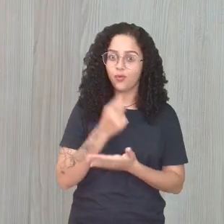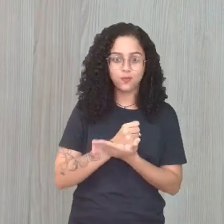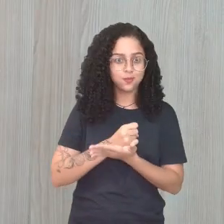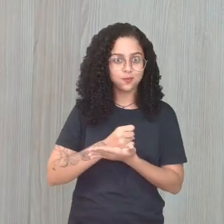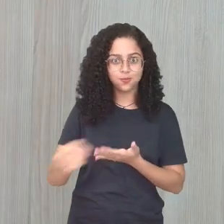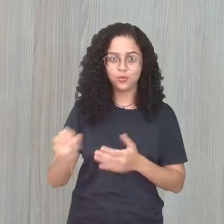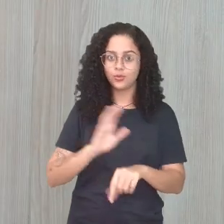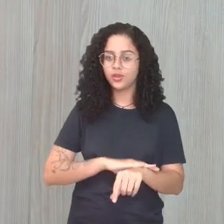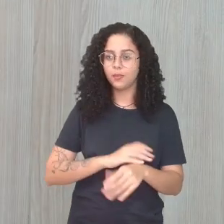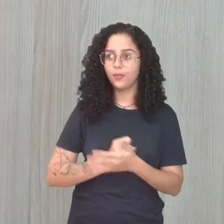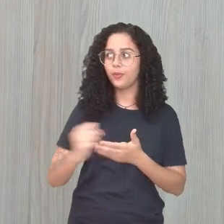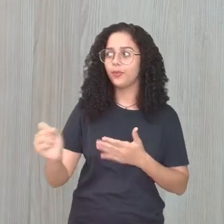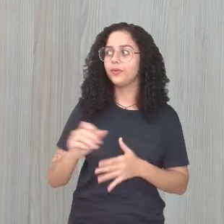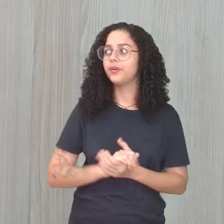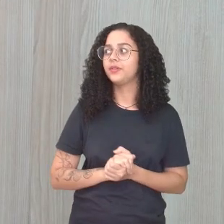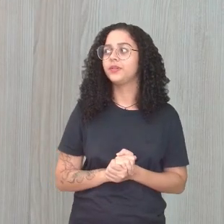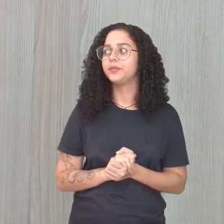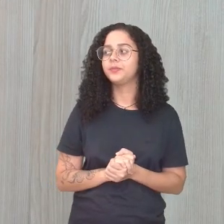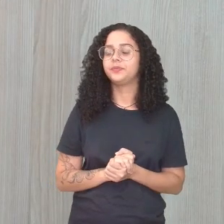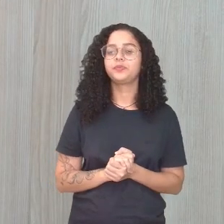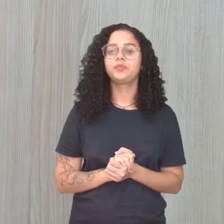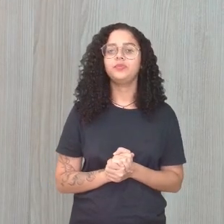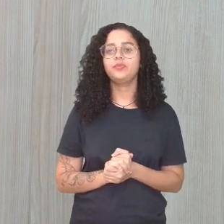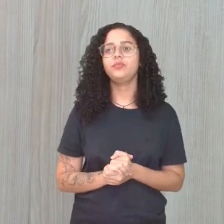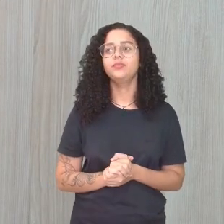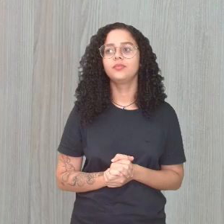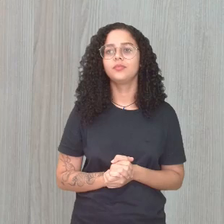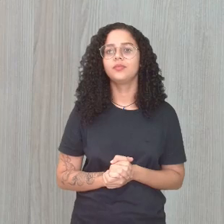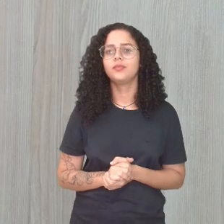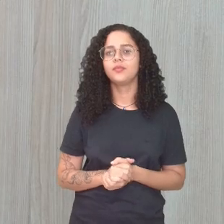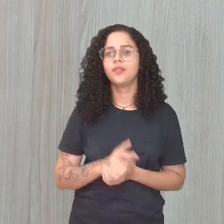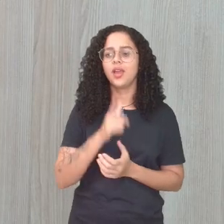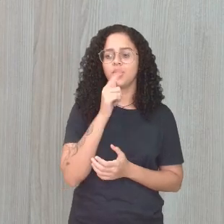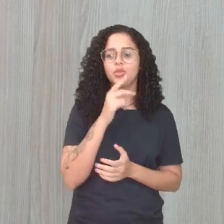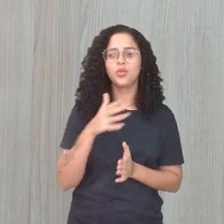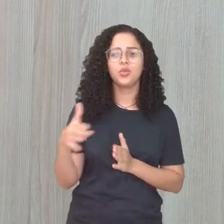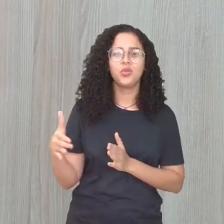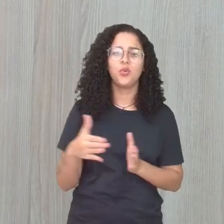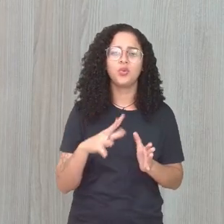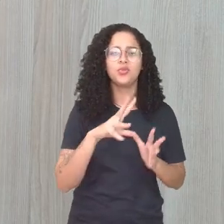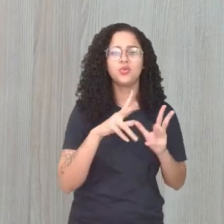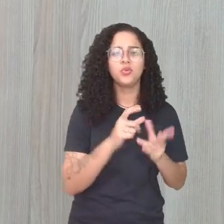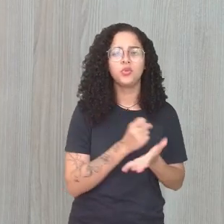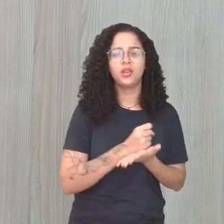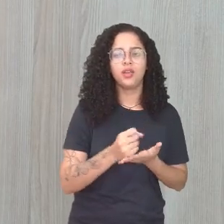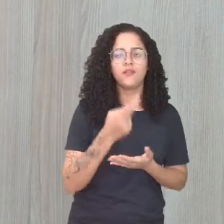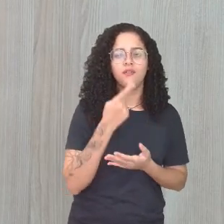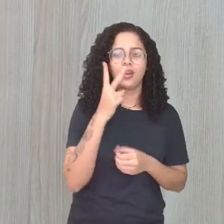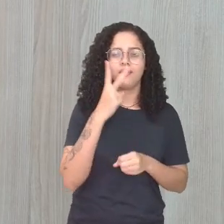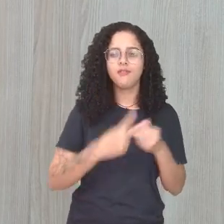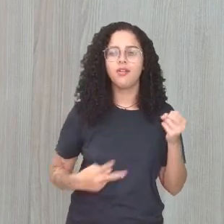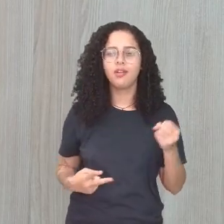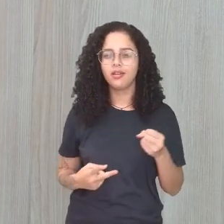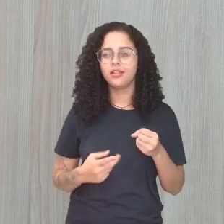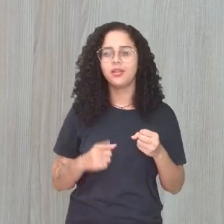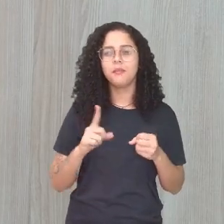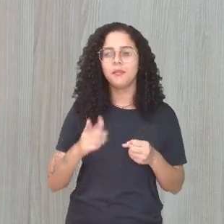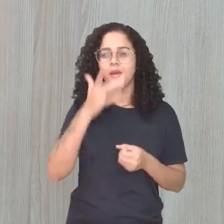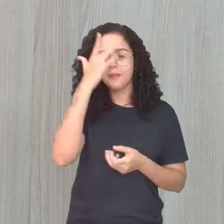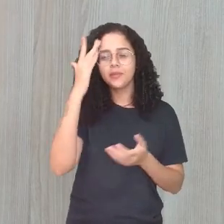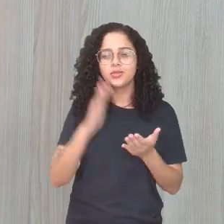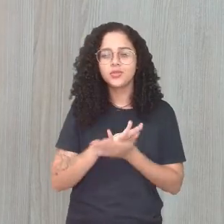foi arrastado, do rio que tudo arrasta, se diz que é violento. Mas Eita, ninguém diz